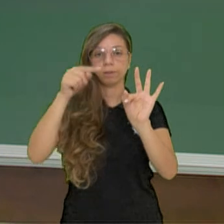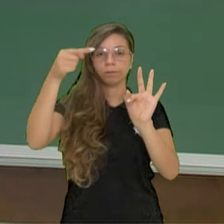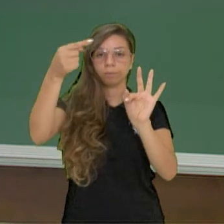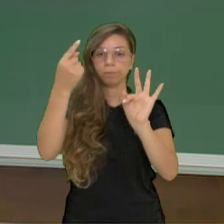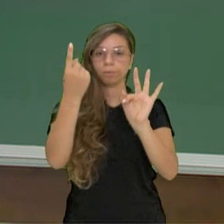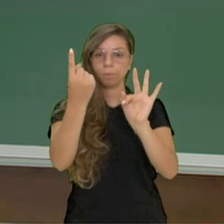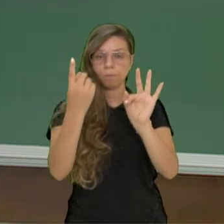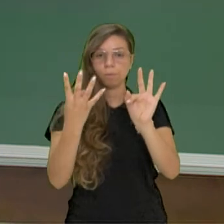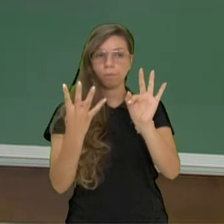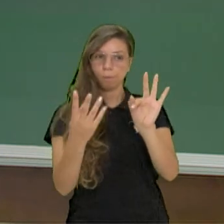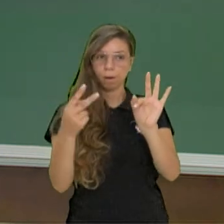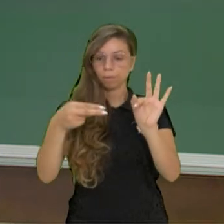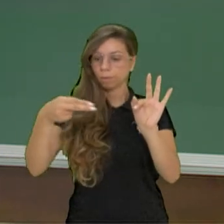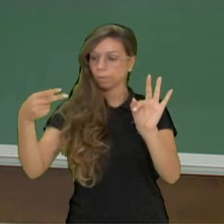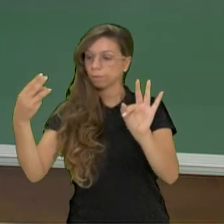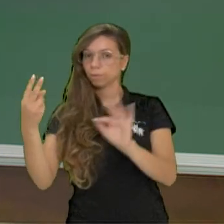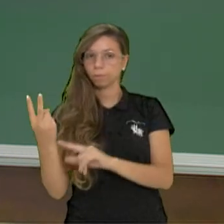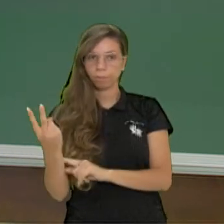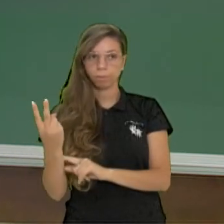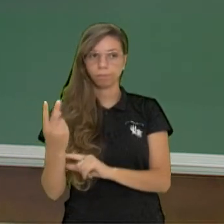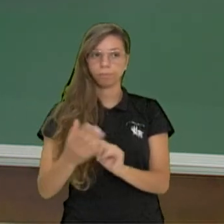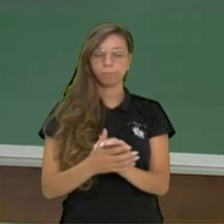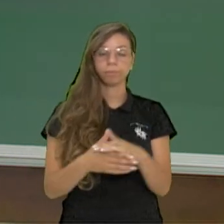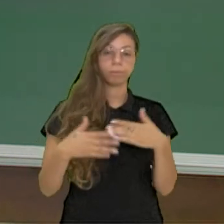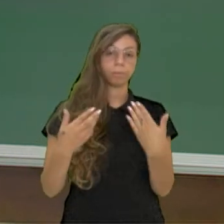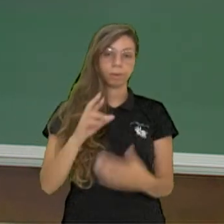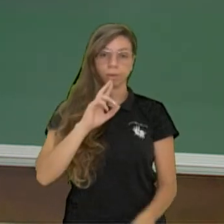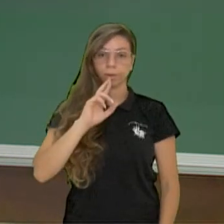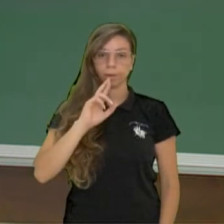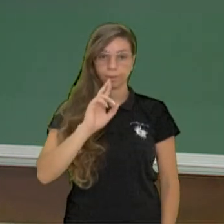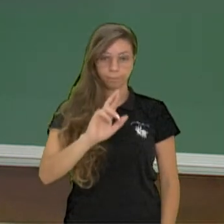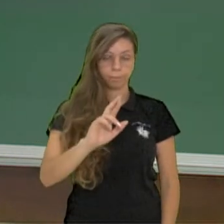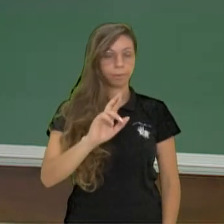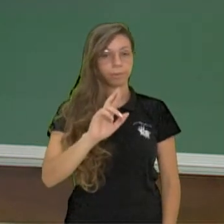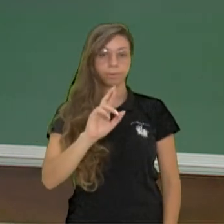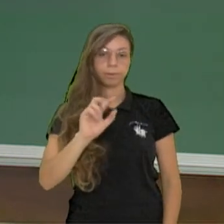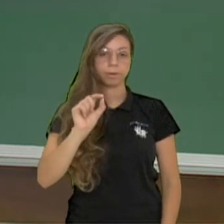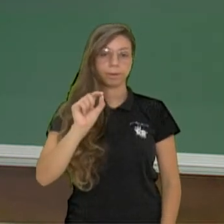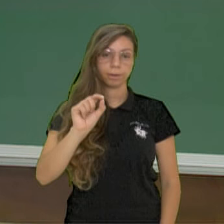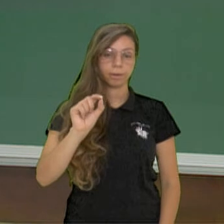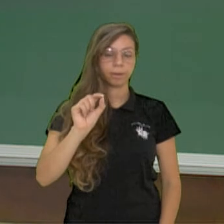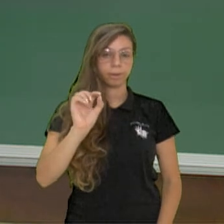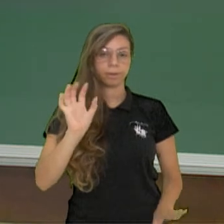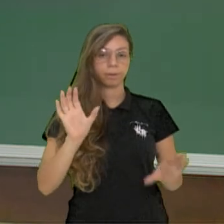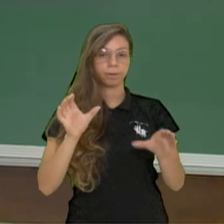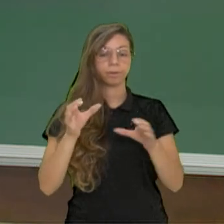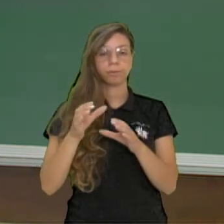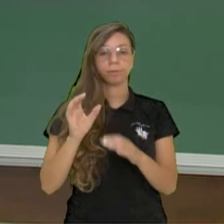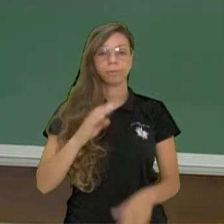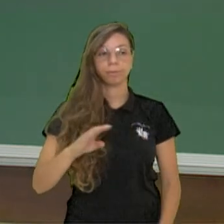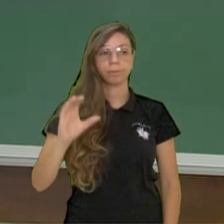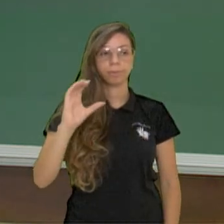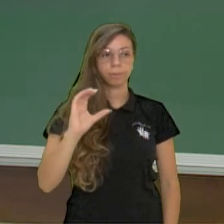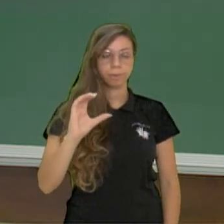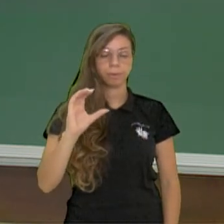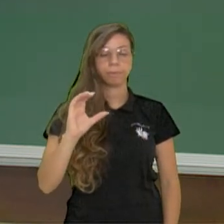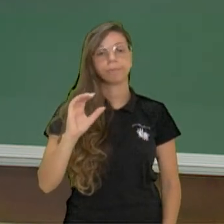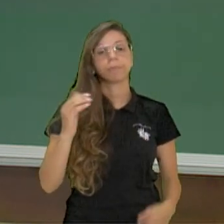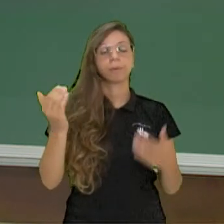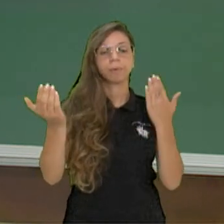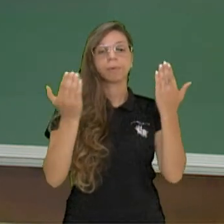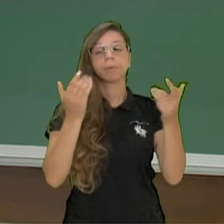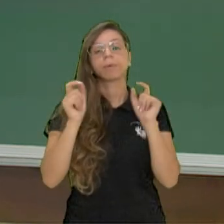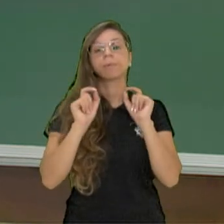Isso responde o nosso item C. Compare os resultados do item B, o que se pode